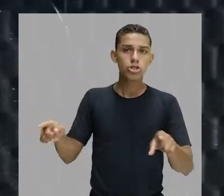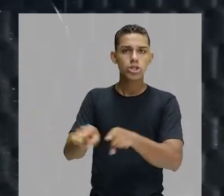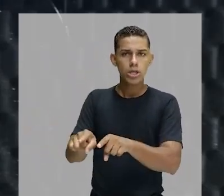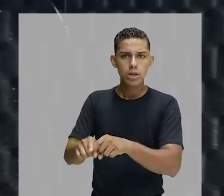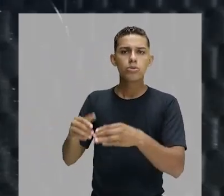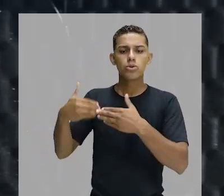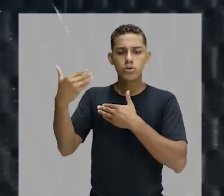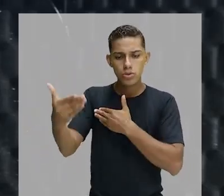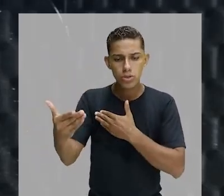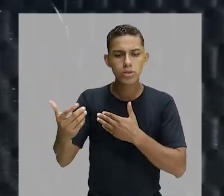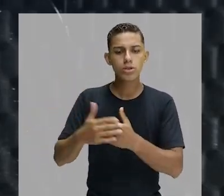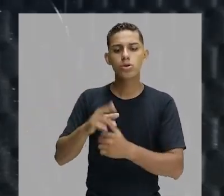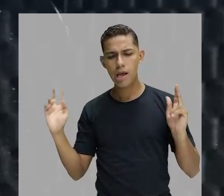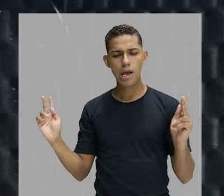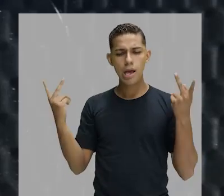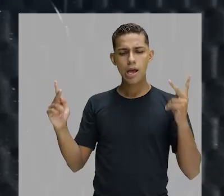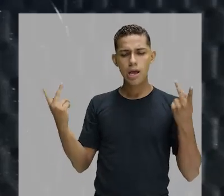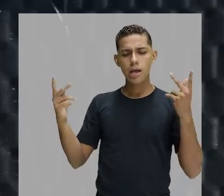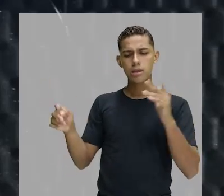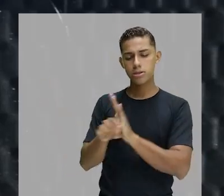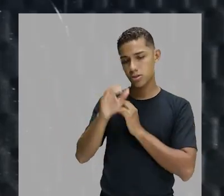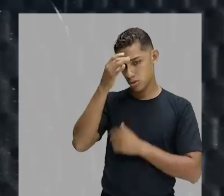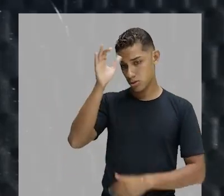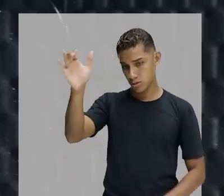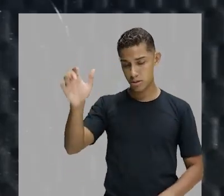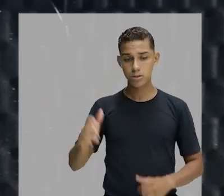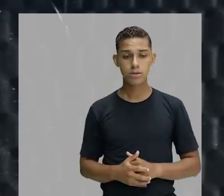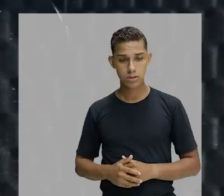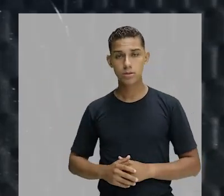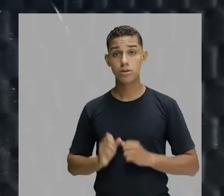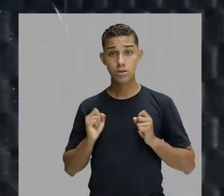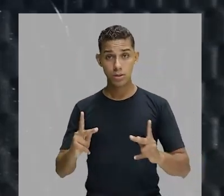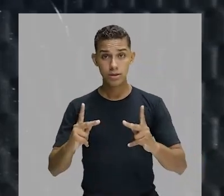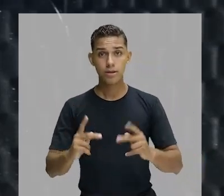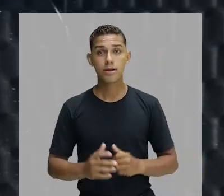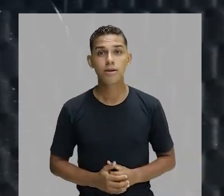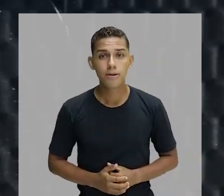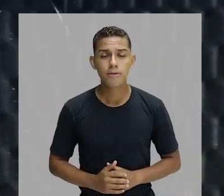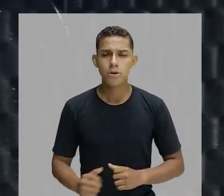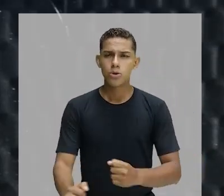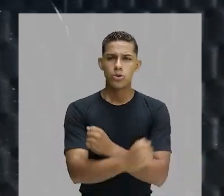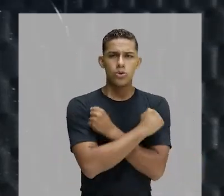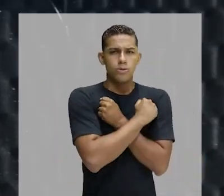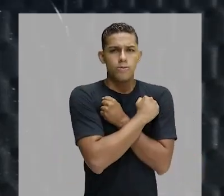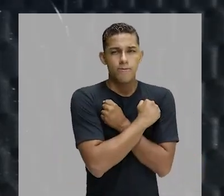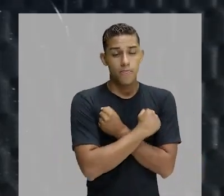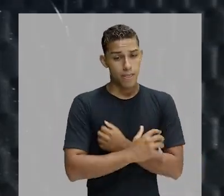costumes, onde manifestações, rituais e costumes foram proibidos ou simplesmente